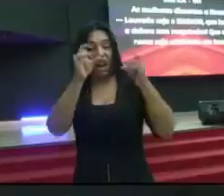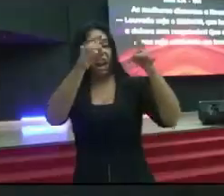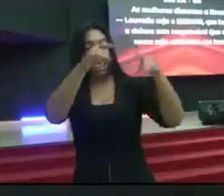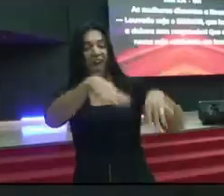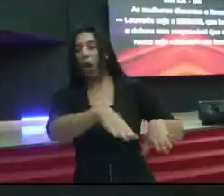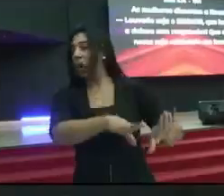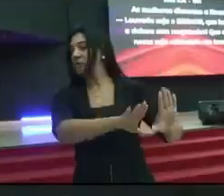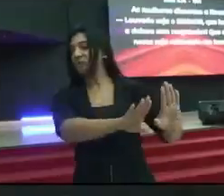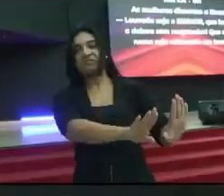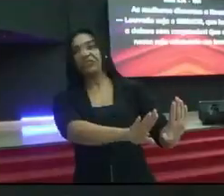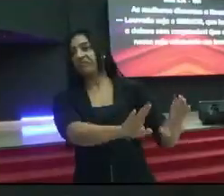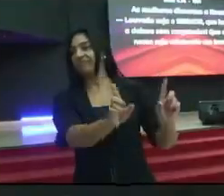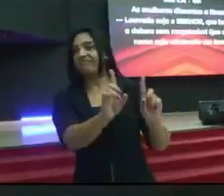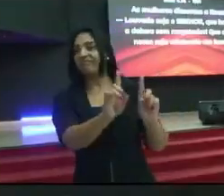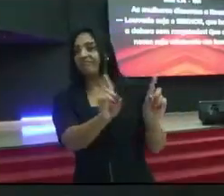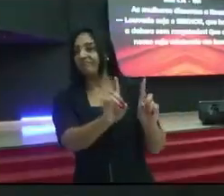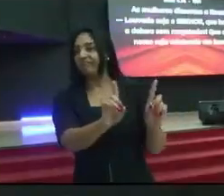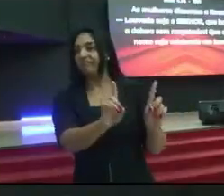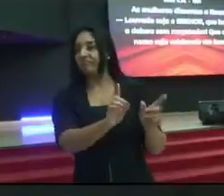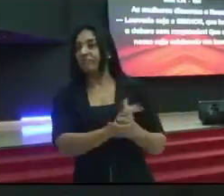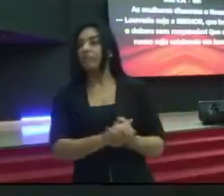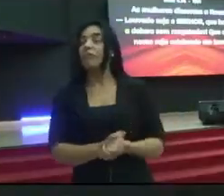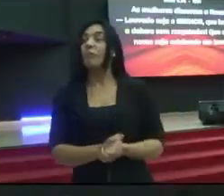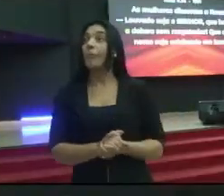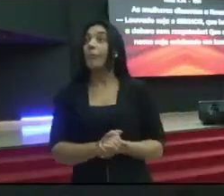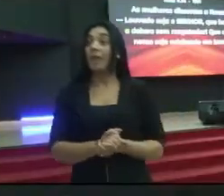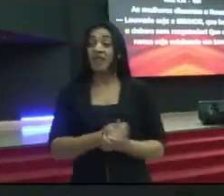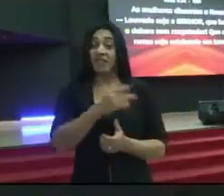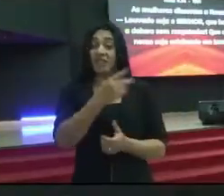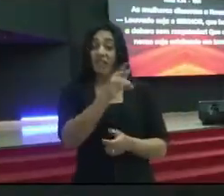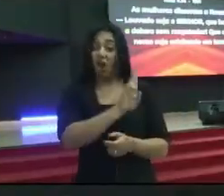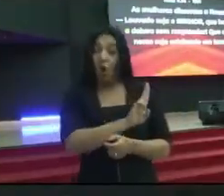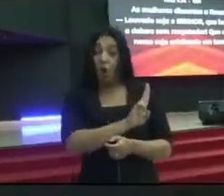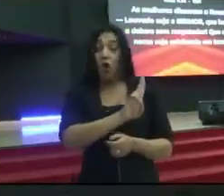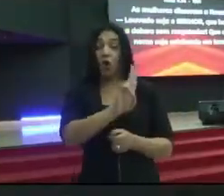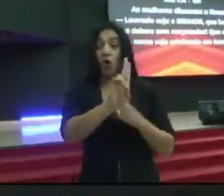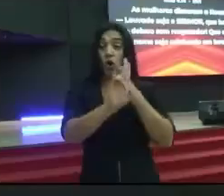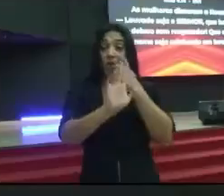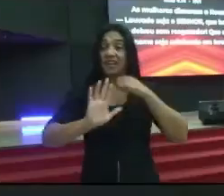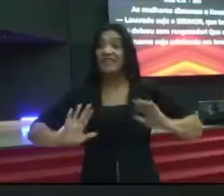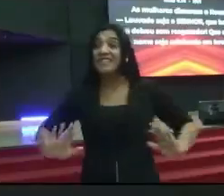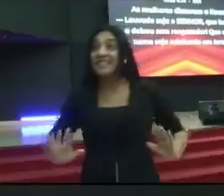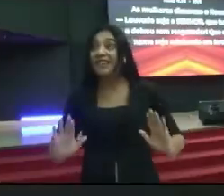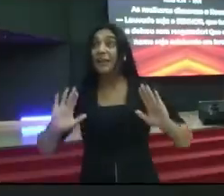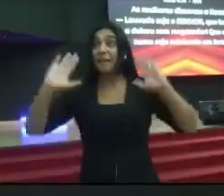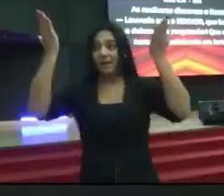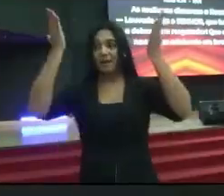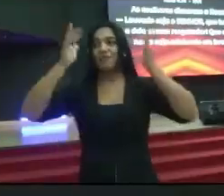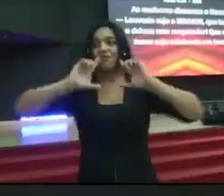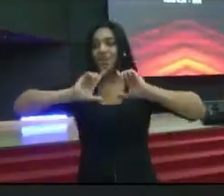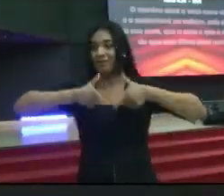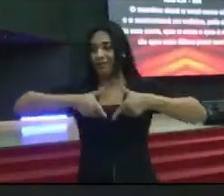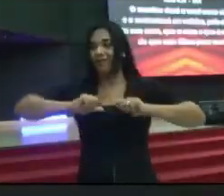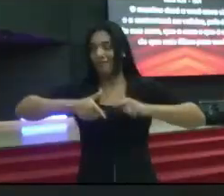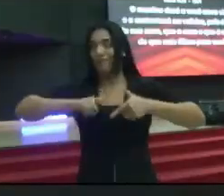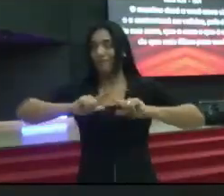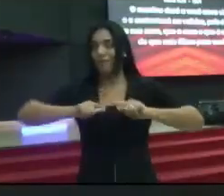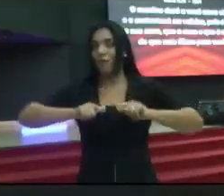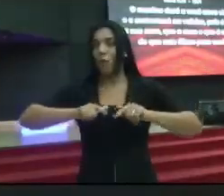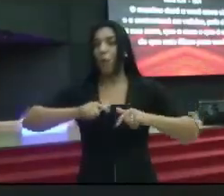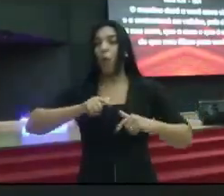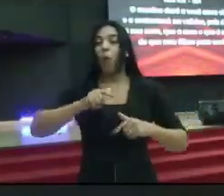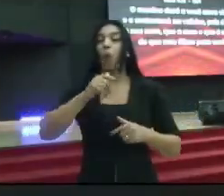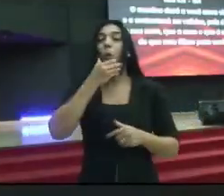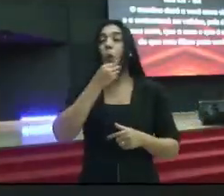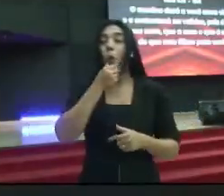deixou sem resgatador. Que o seu nome seja celebrado em Israel. O